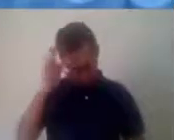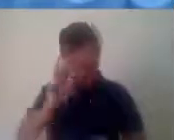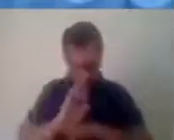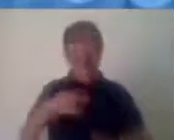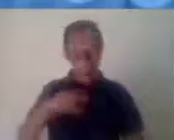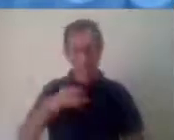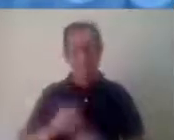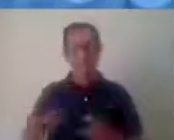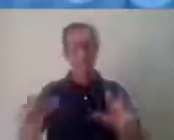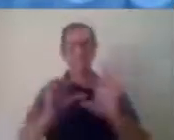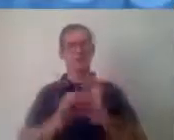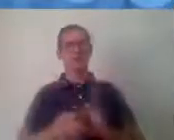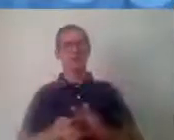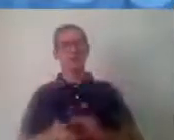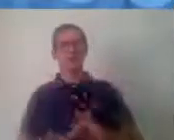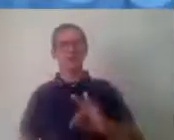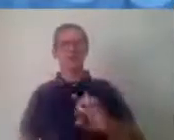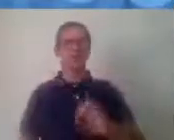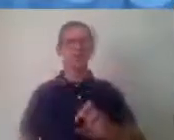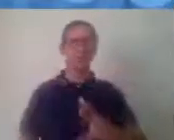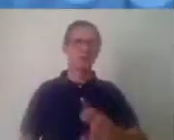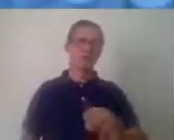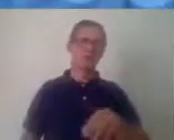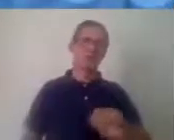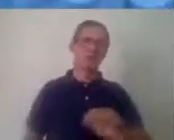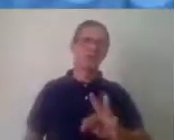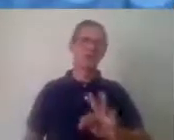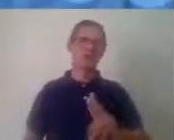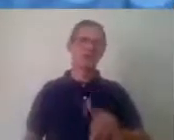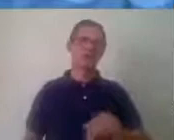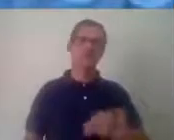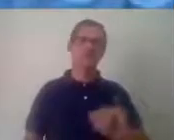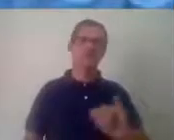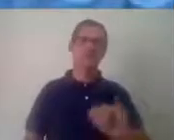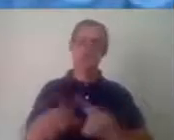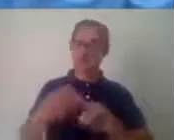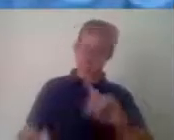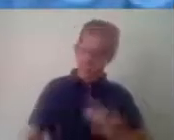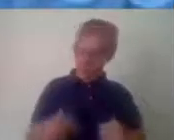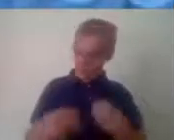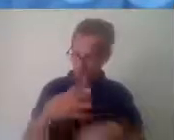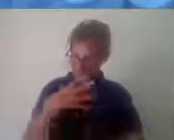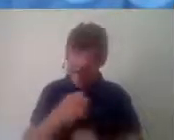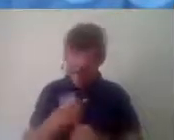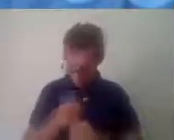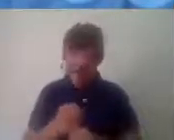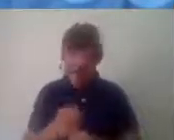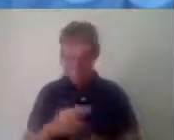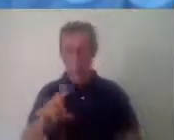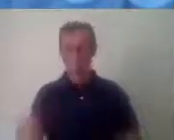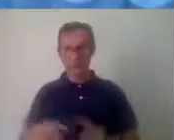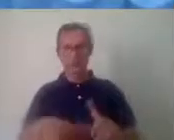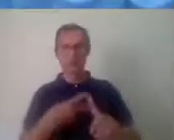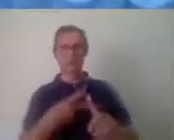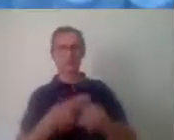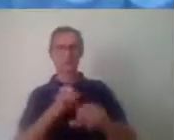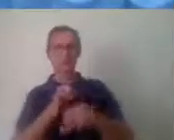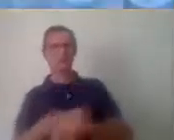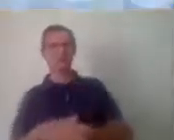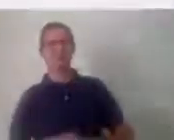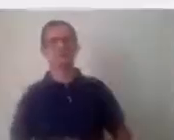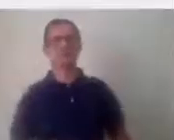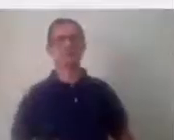fazer essa relação? É o teorema de Fubini. O teorema de Fubini, ele vai te falar como que você calcula uma integral dupla. Acompanhe no